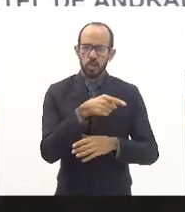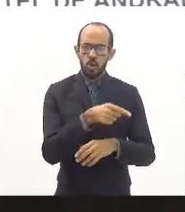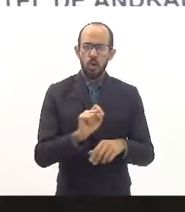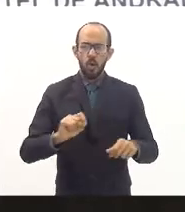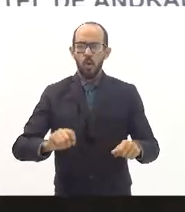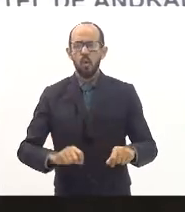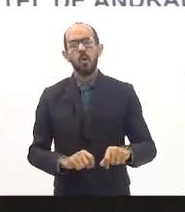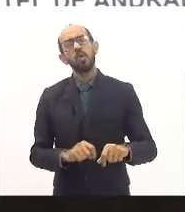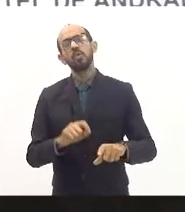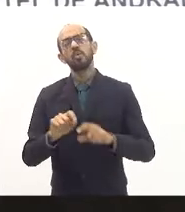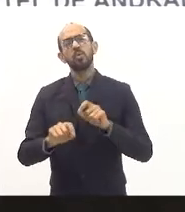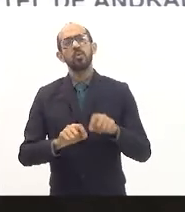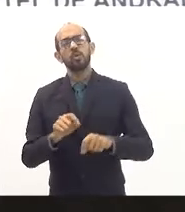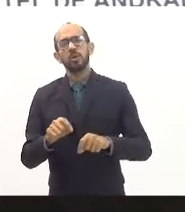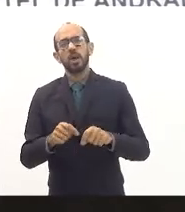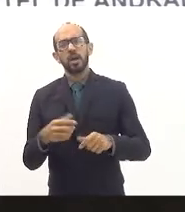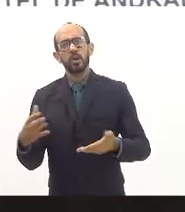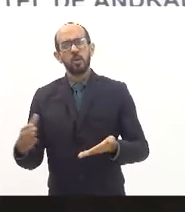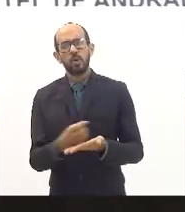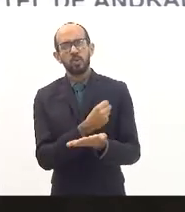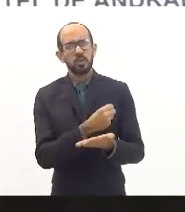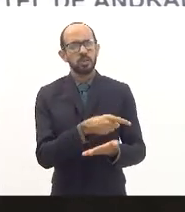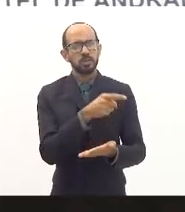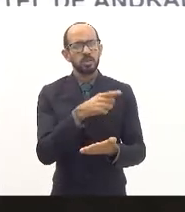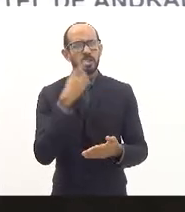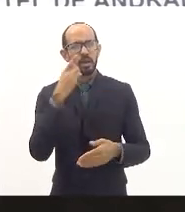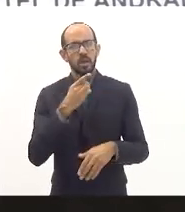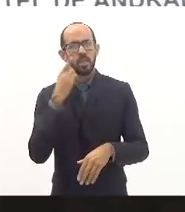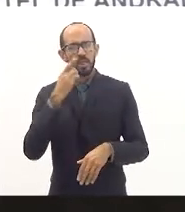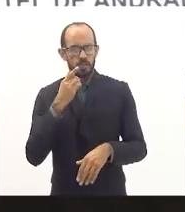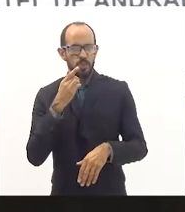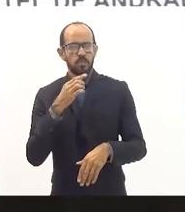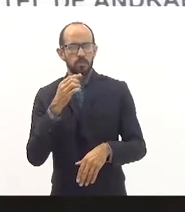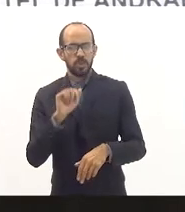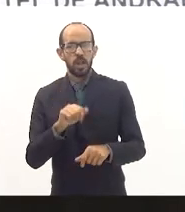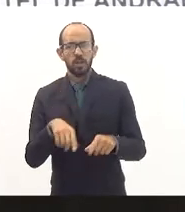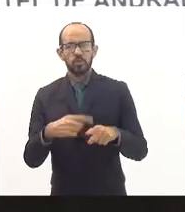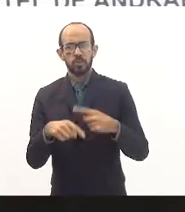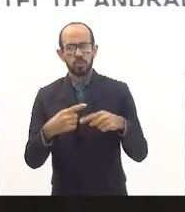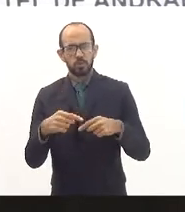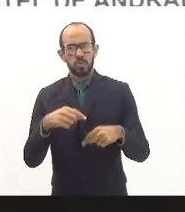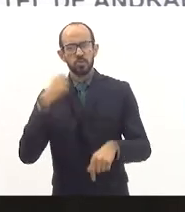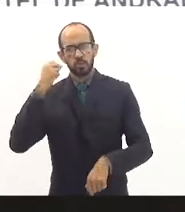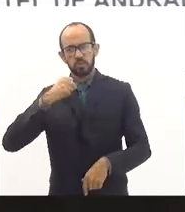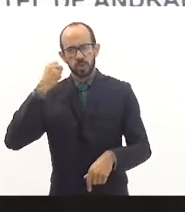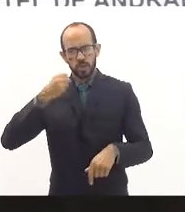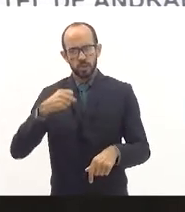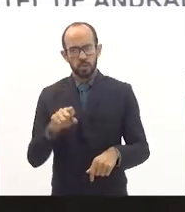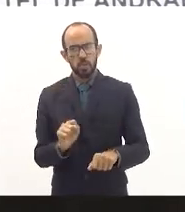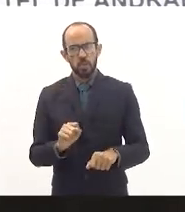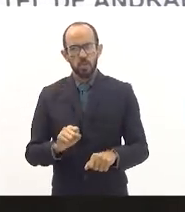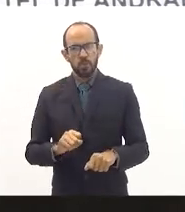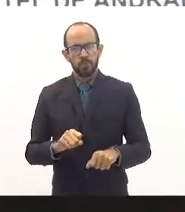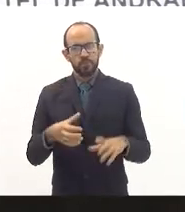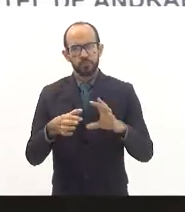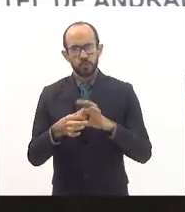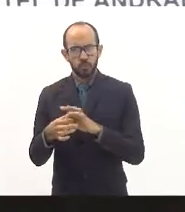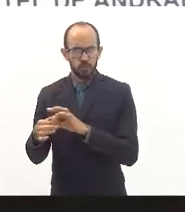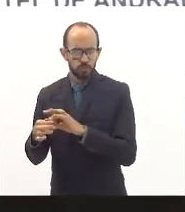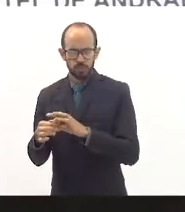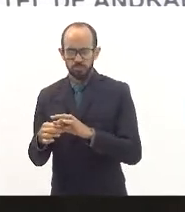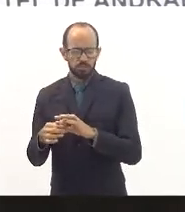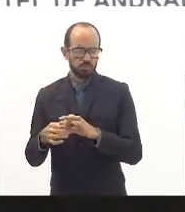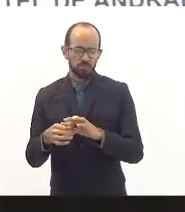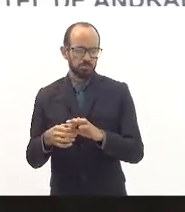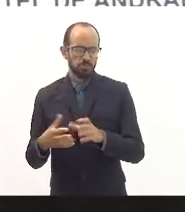à conquista de um mandato na Câmara dos Deputados e no Senado da República, cenário